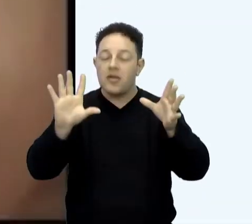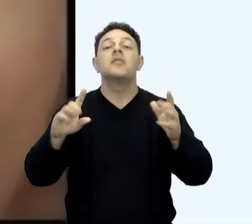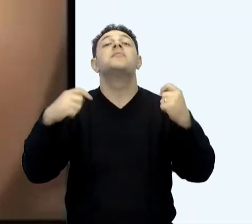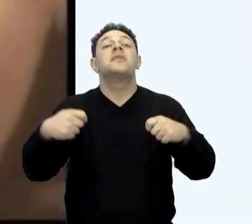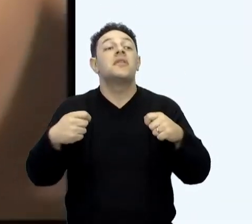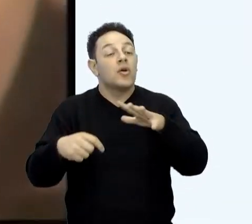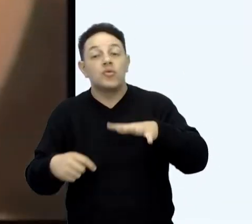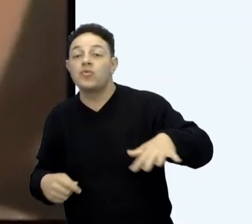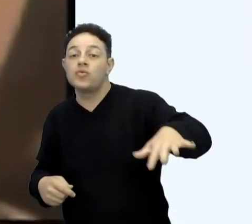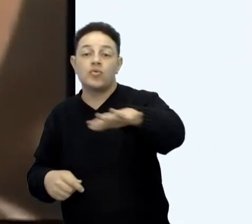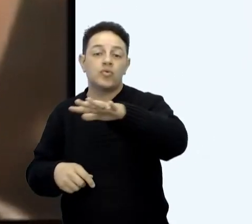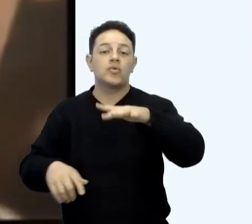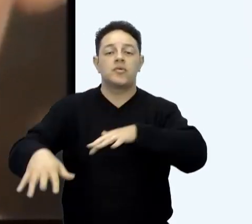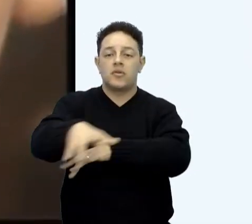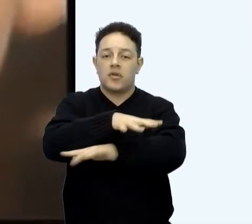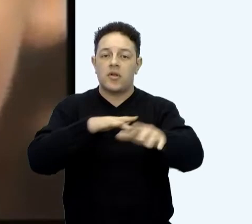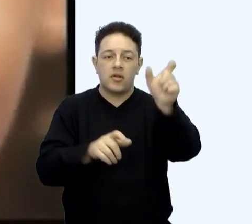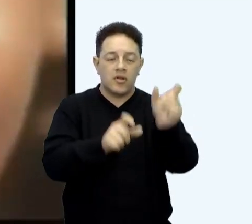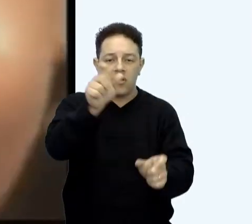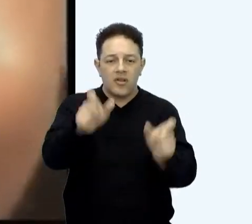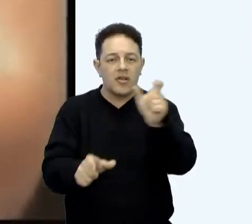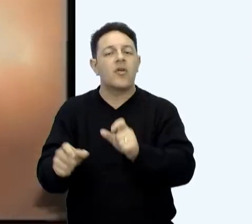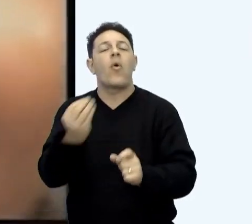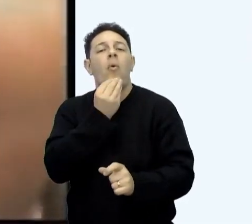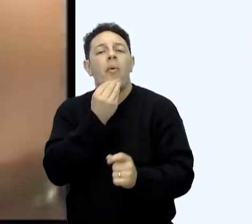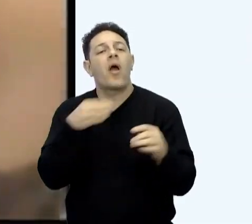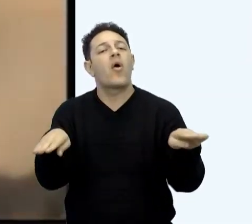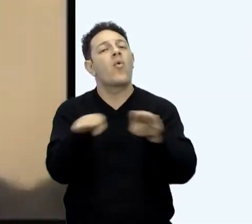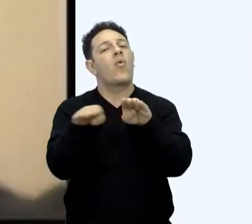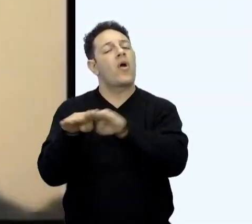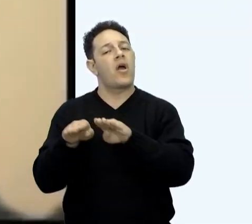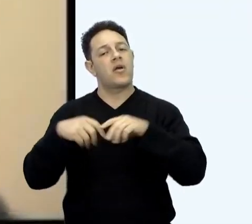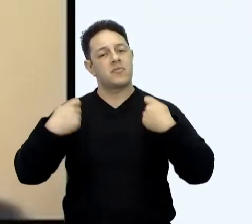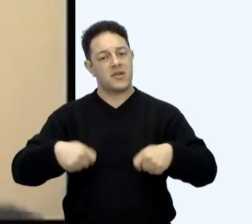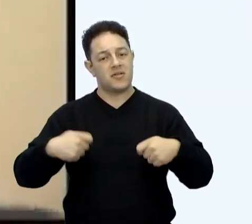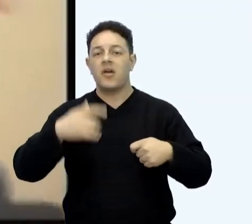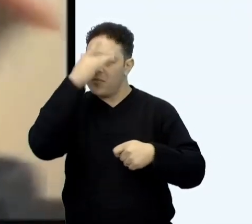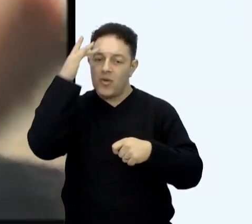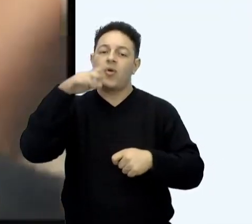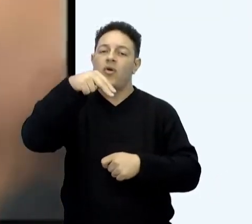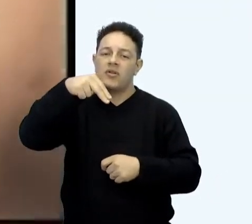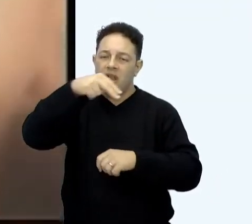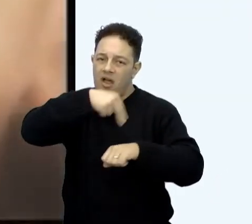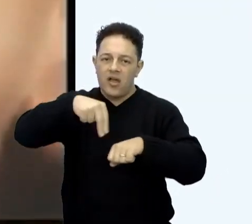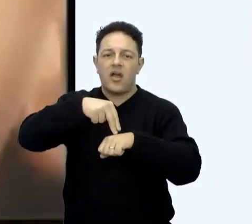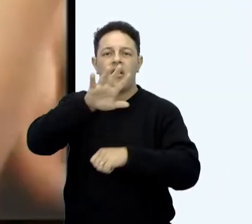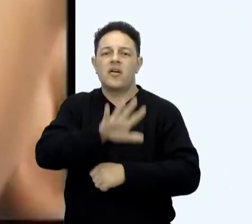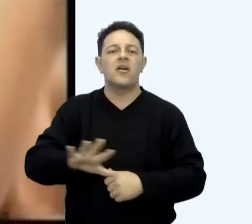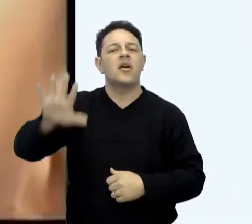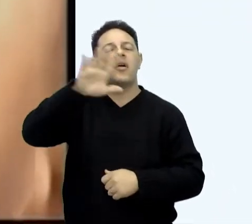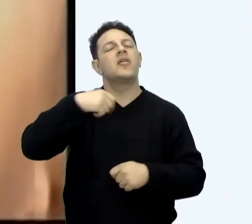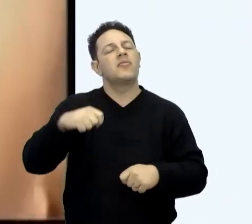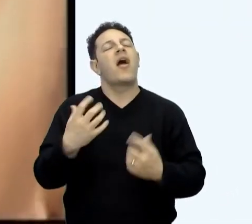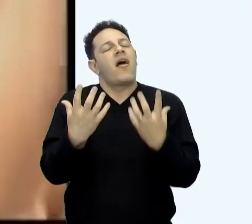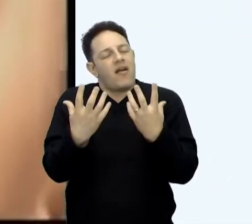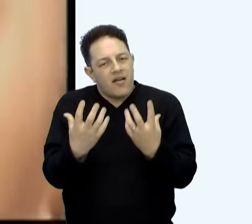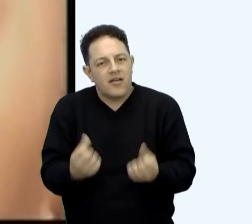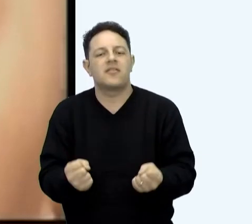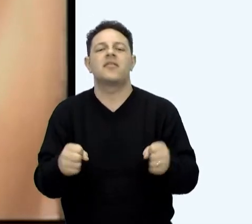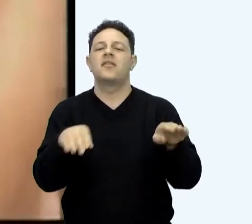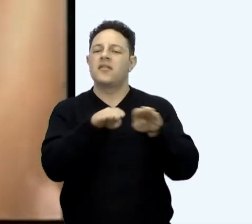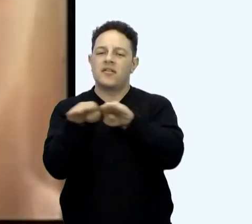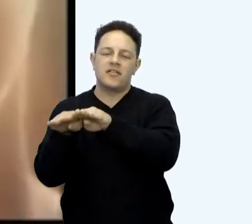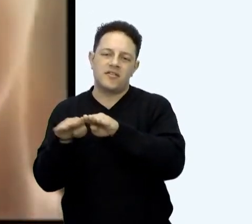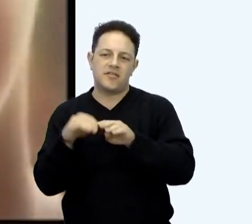seus cidadãos tiverem as mesmas oportunidades e a nação puder se redimir no encontro de todos